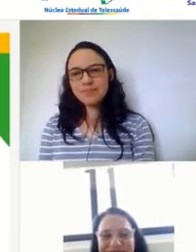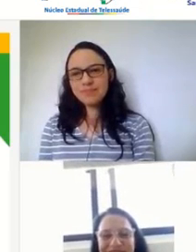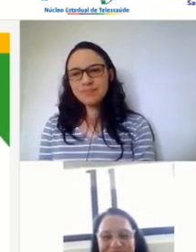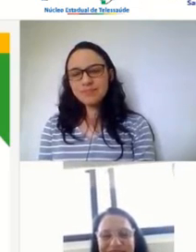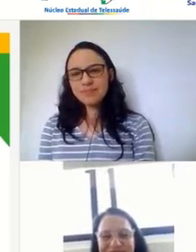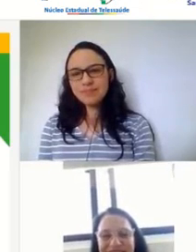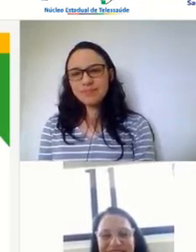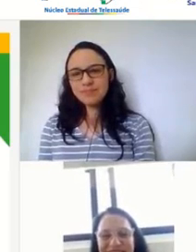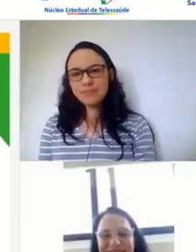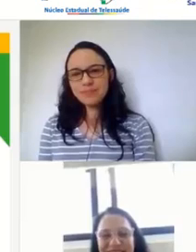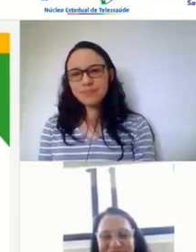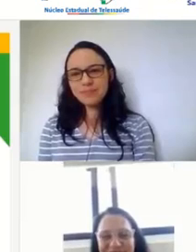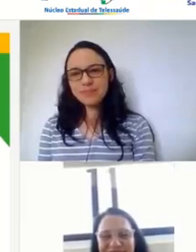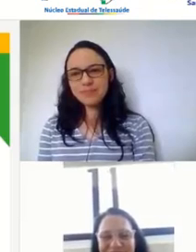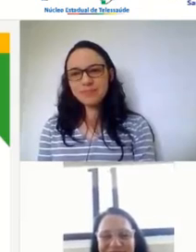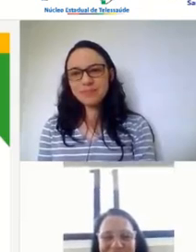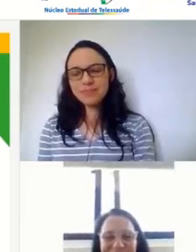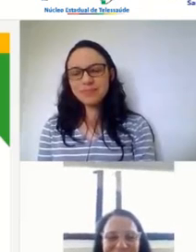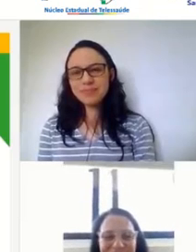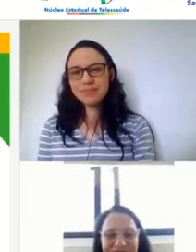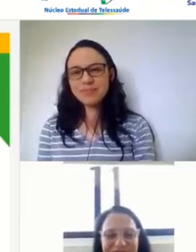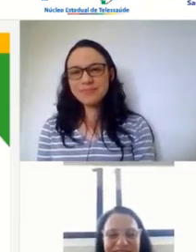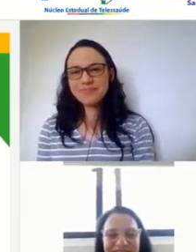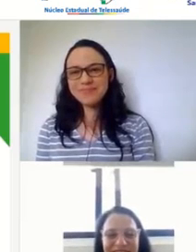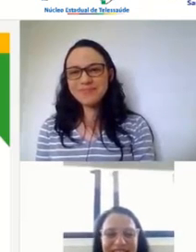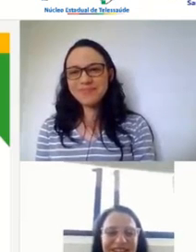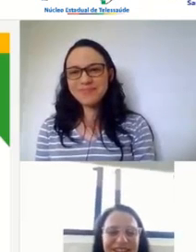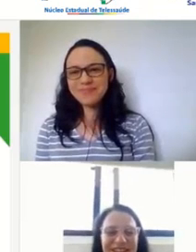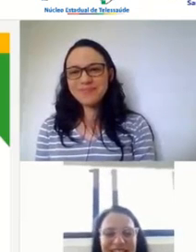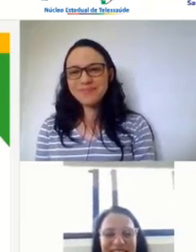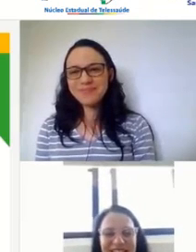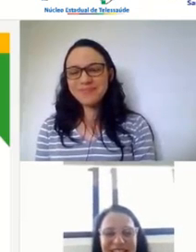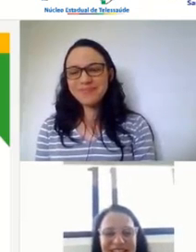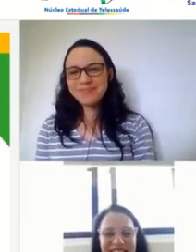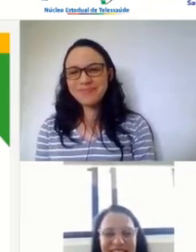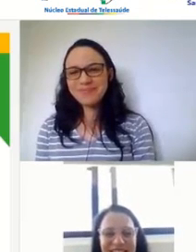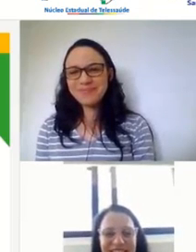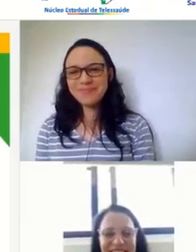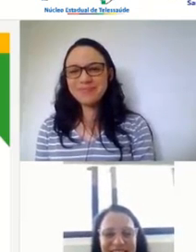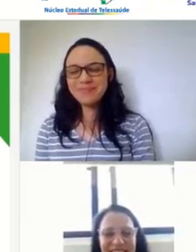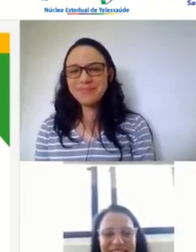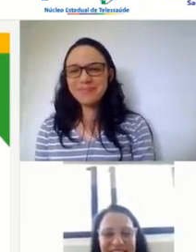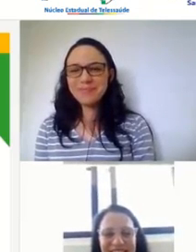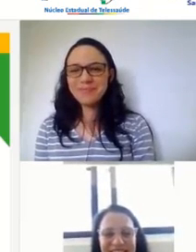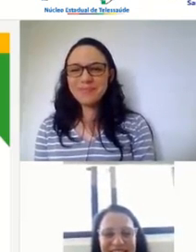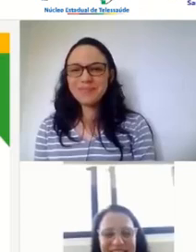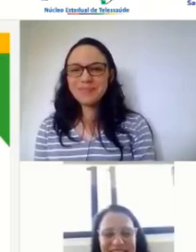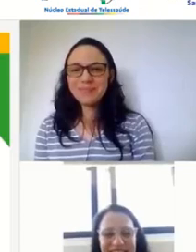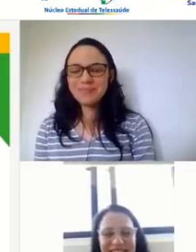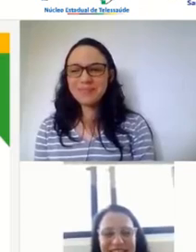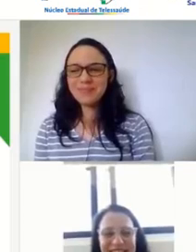tarde magali para fazer tá bom